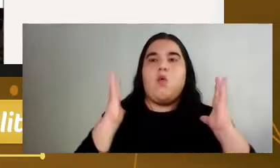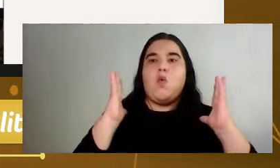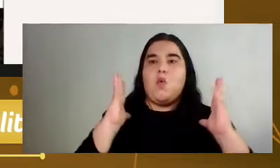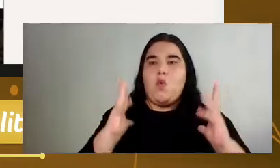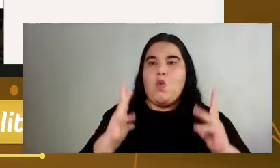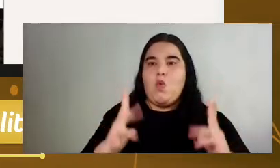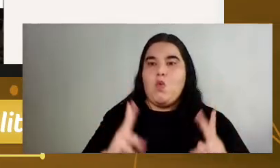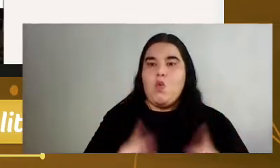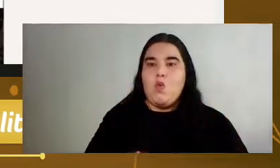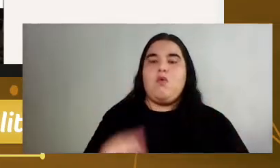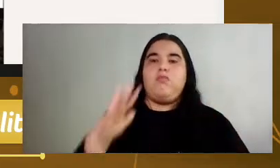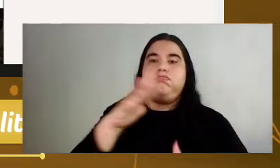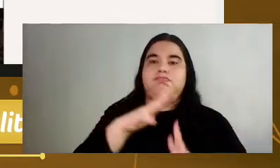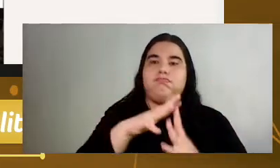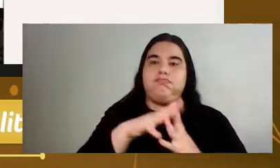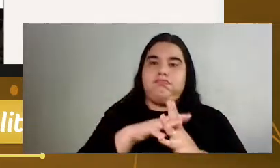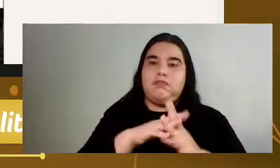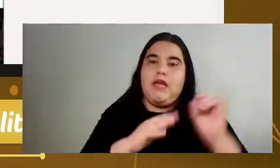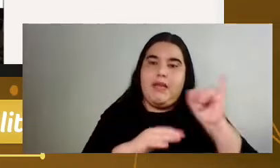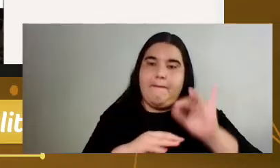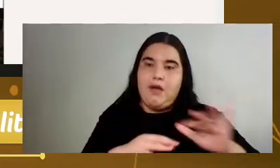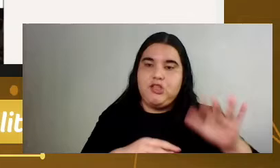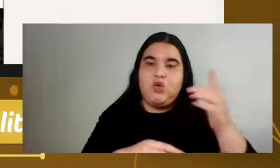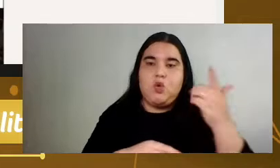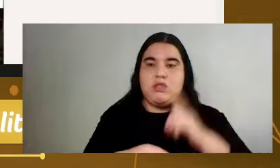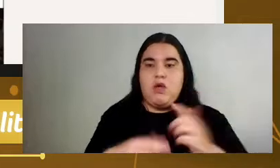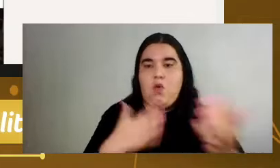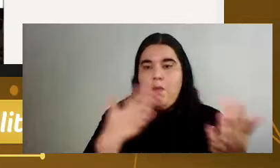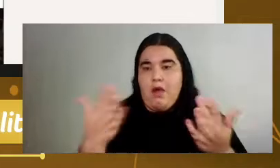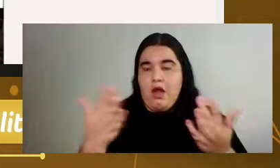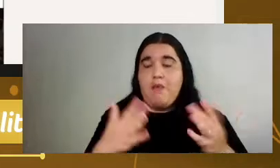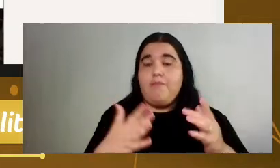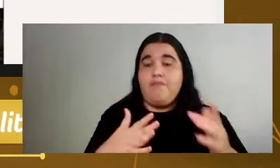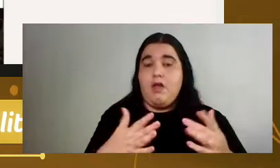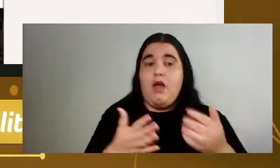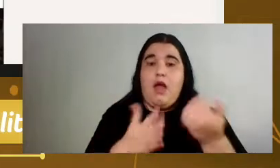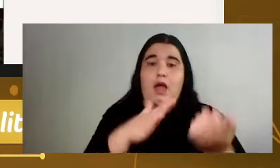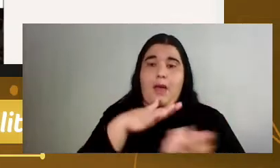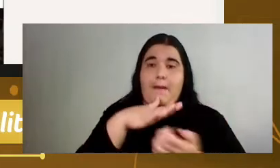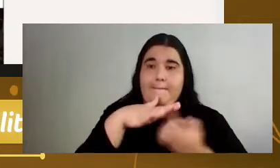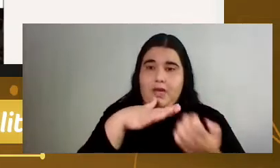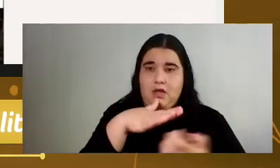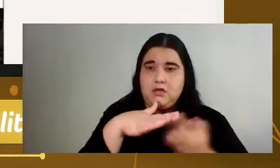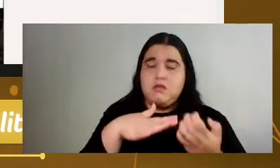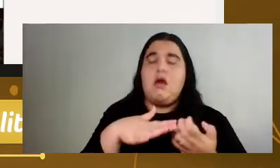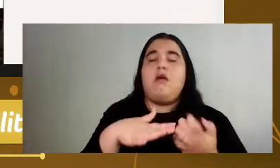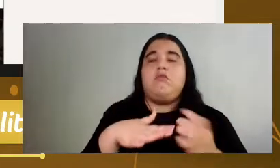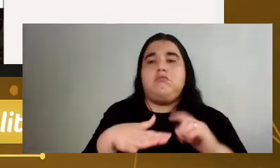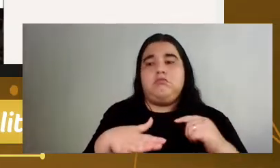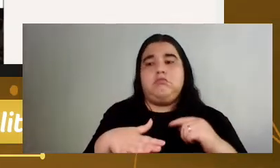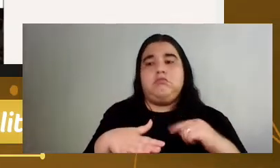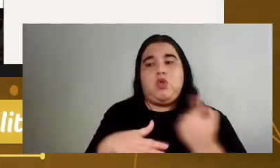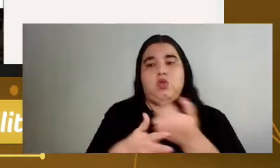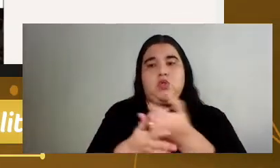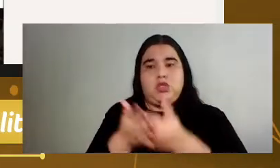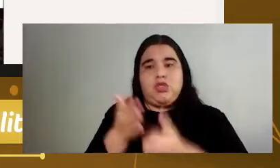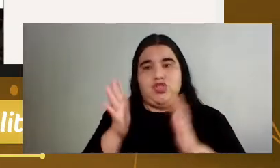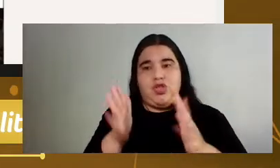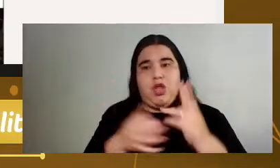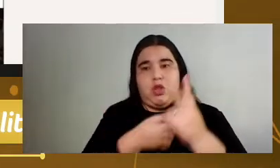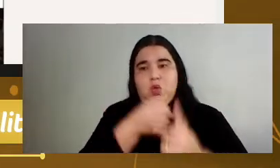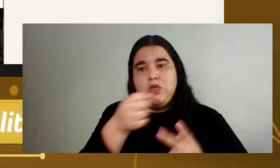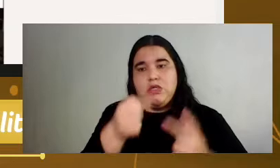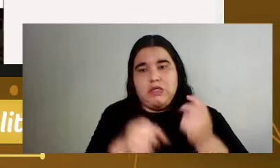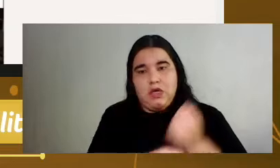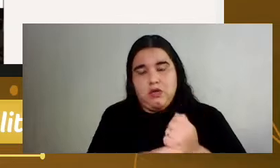faça a comparação. Essa empresa que atende a gente foi contratada há 2 anos já, e ela entrega uma massa de